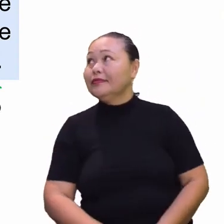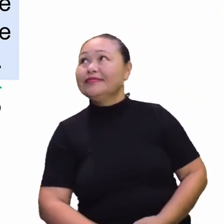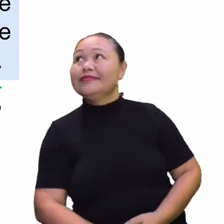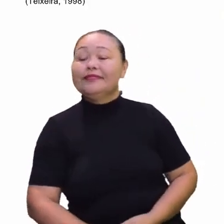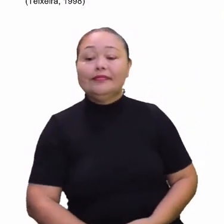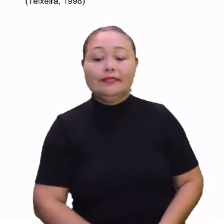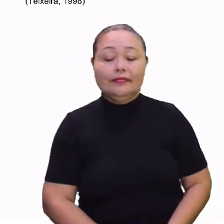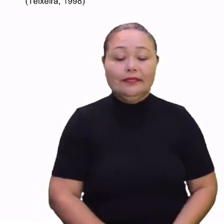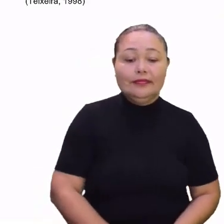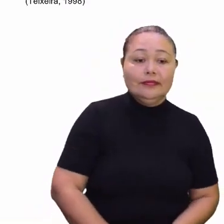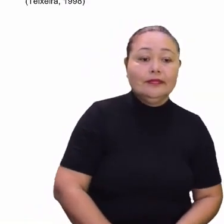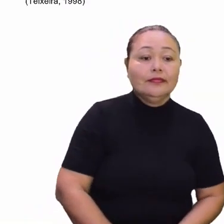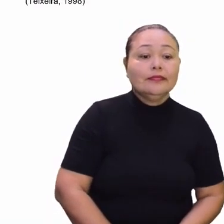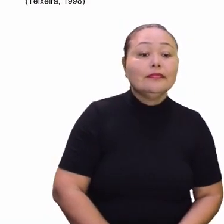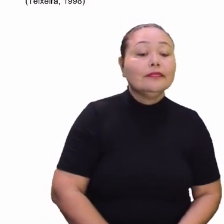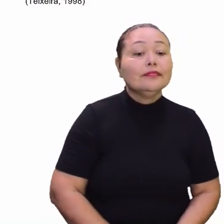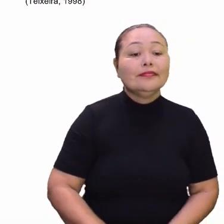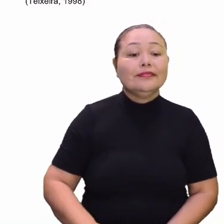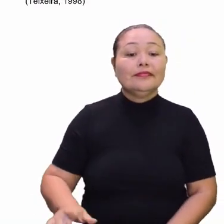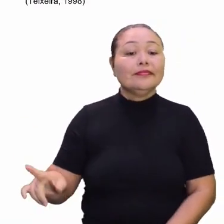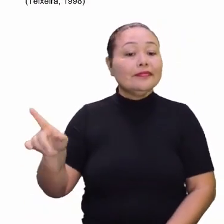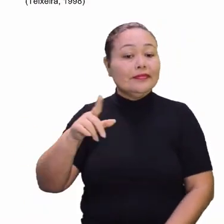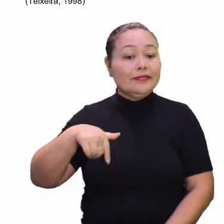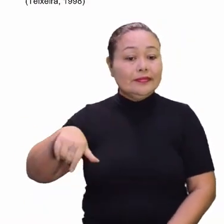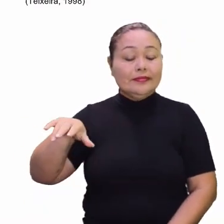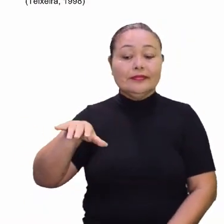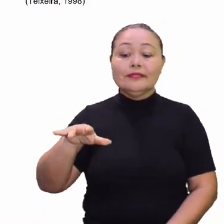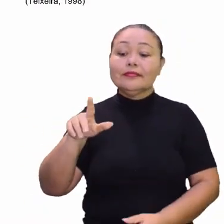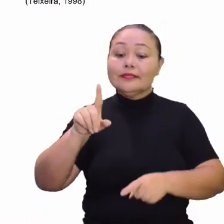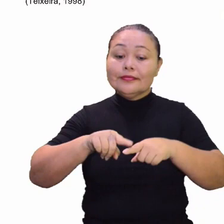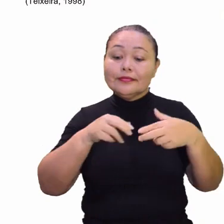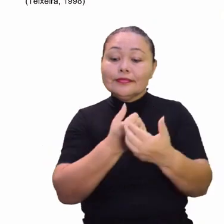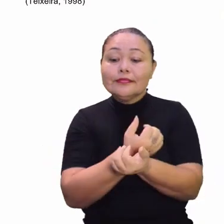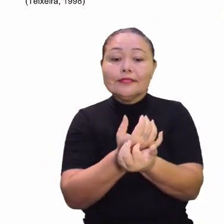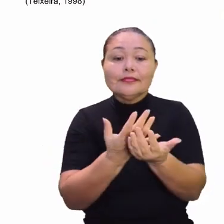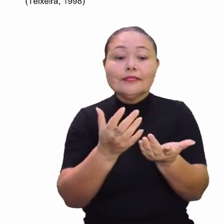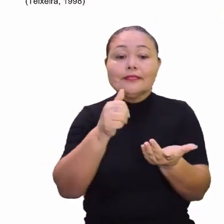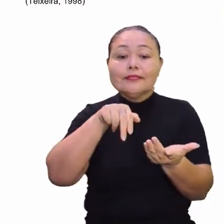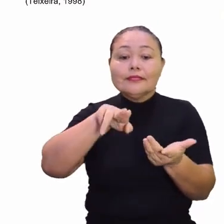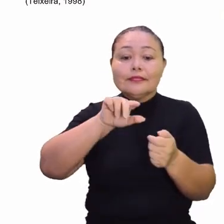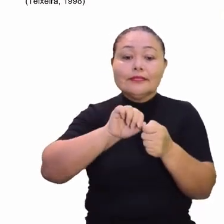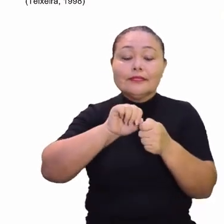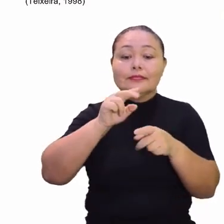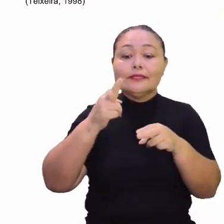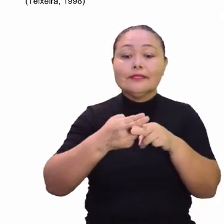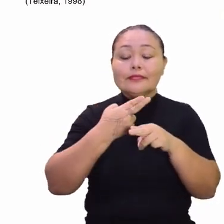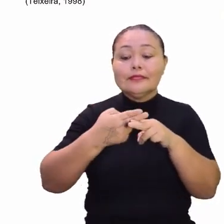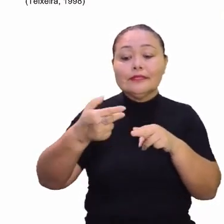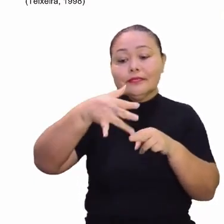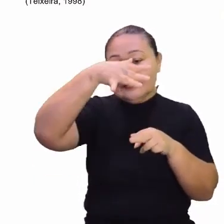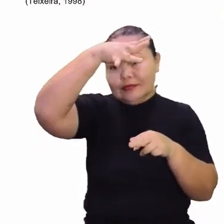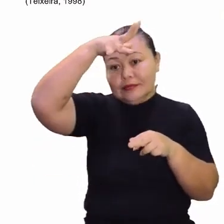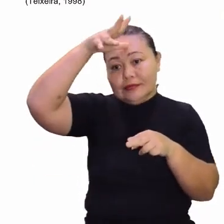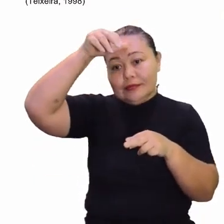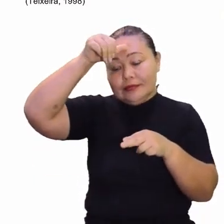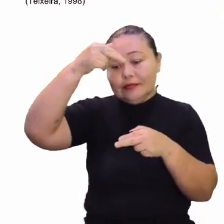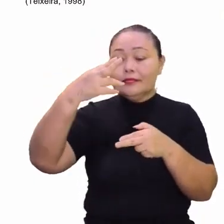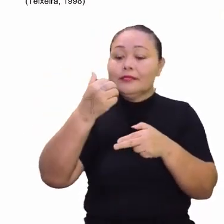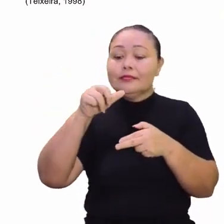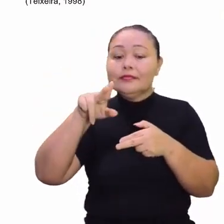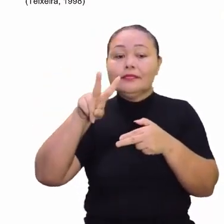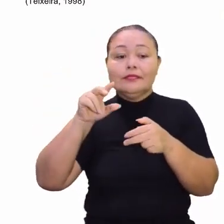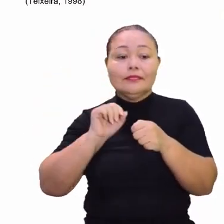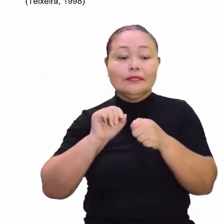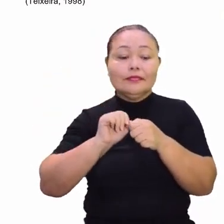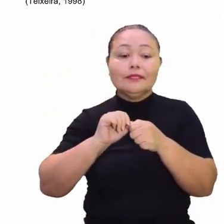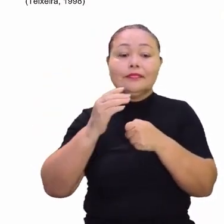lá, continuando. Então, as especiarias aí, ó. Urucum, cacau, guaraná, cravo, canela,